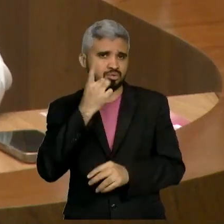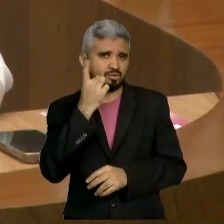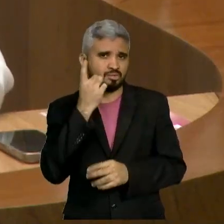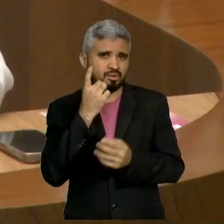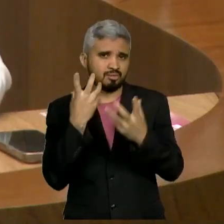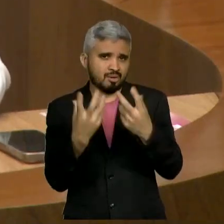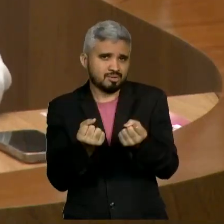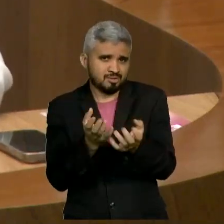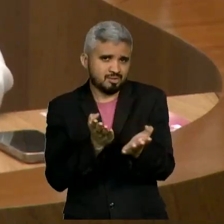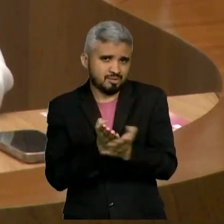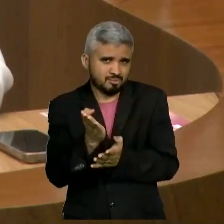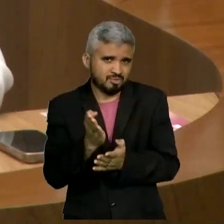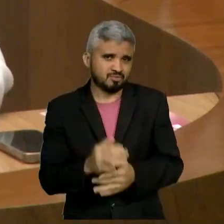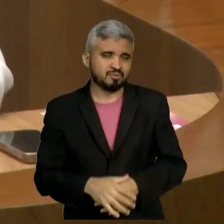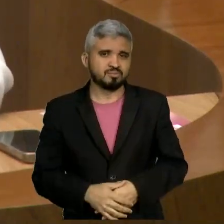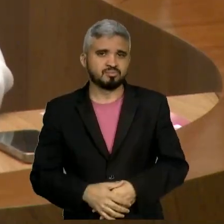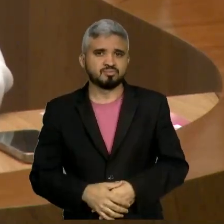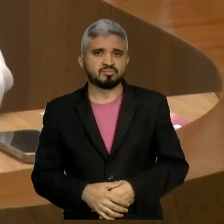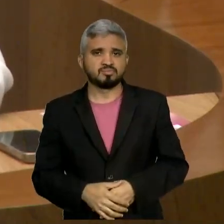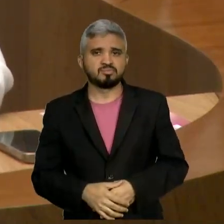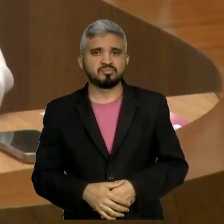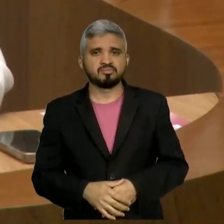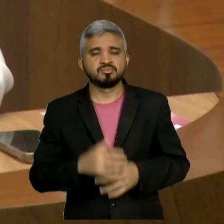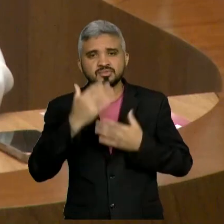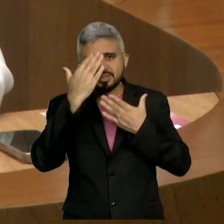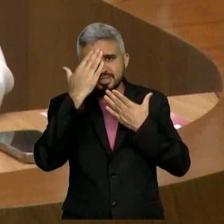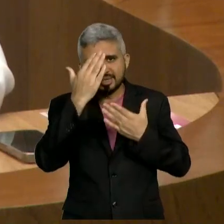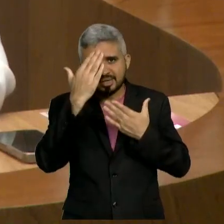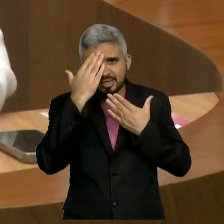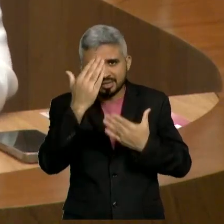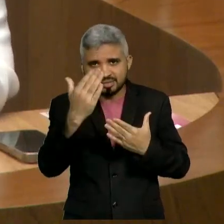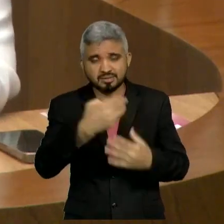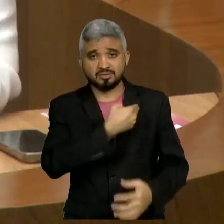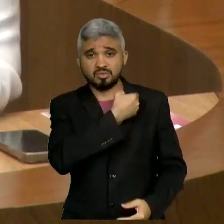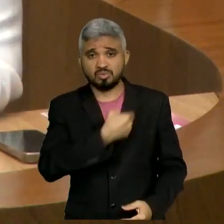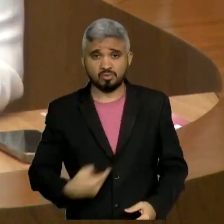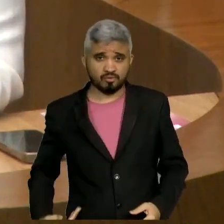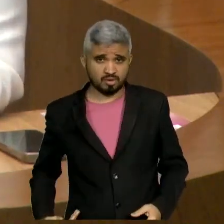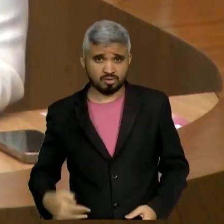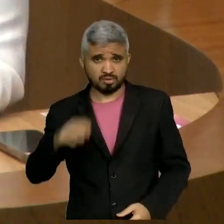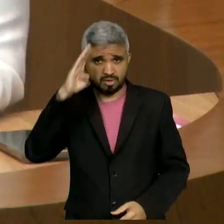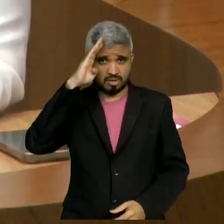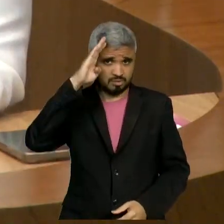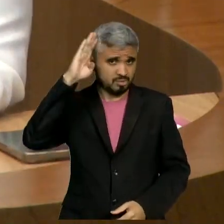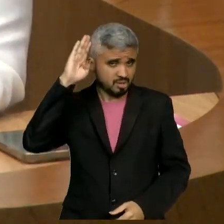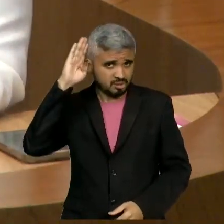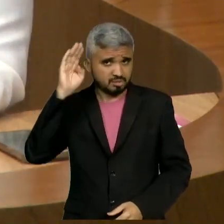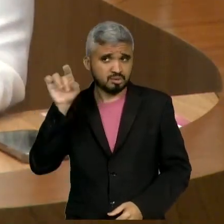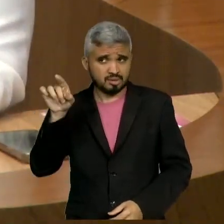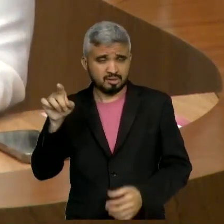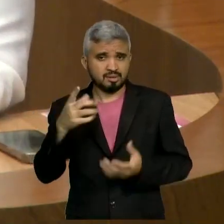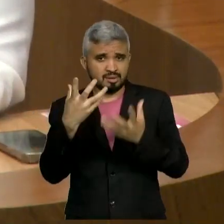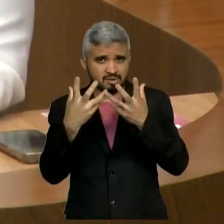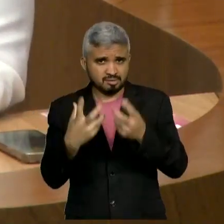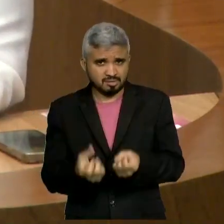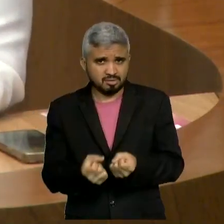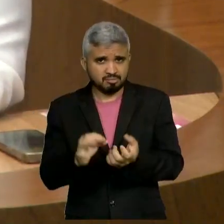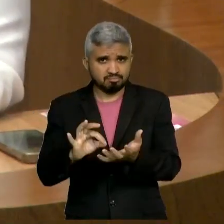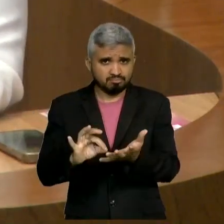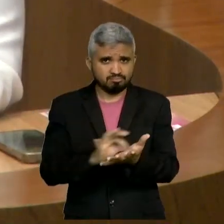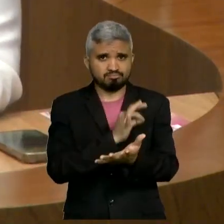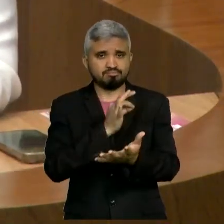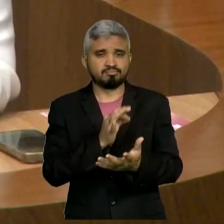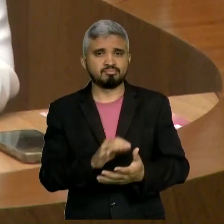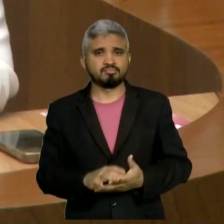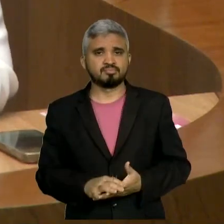Agradecer a deferência e a importância que o governador Carlos Brandão deu para este tema. Ele, que é um